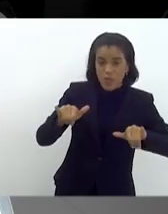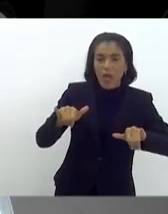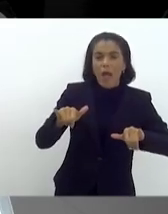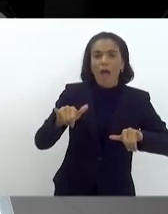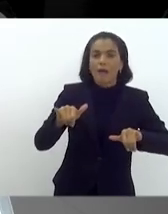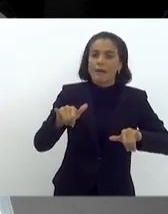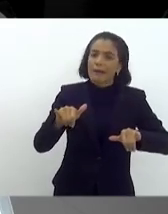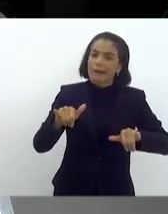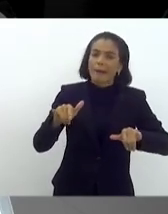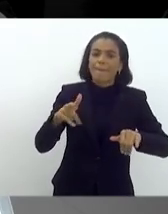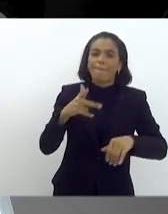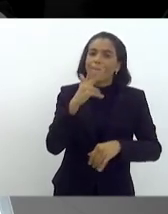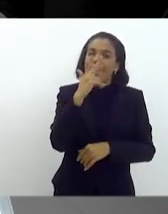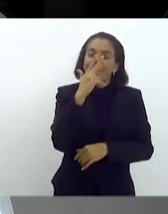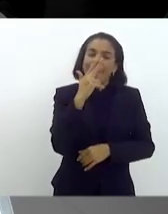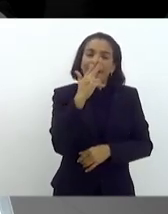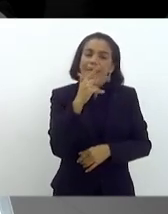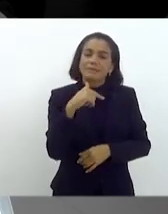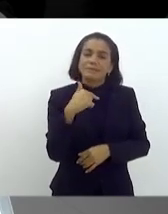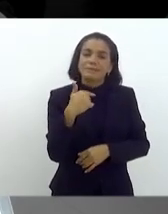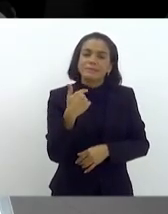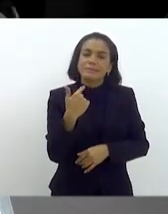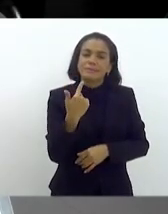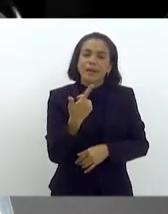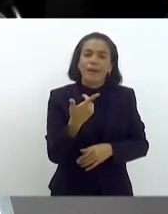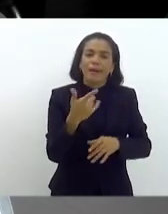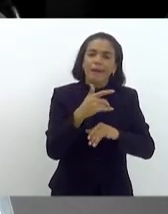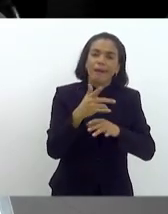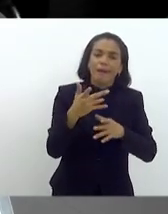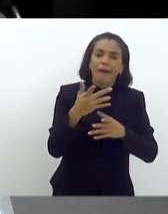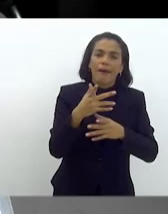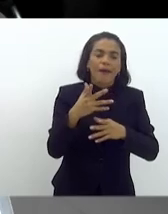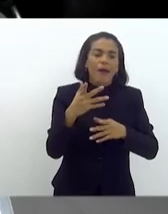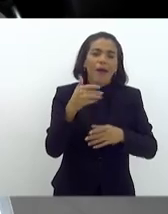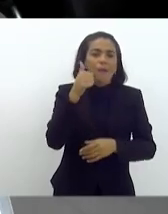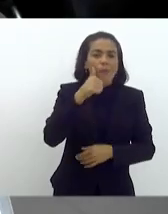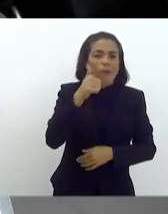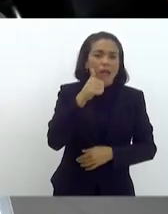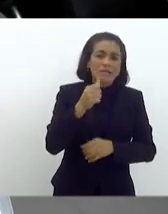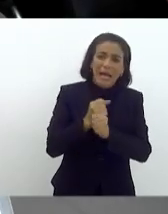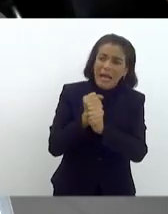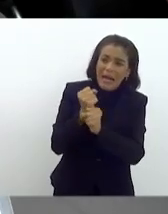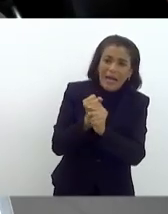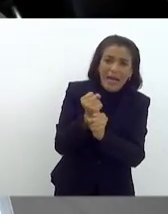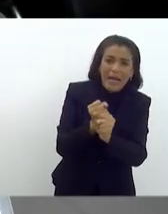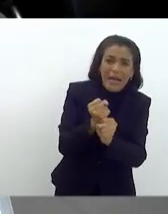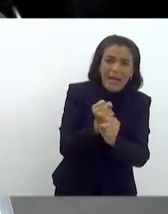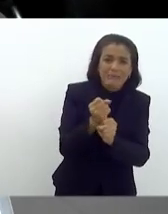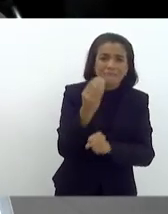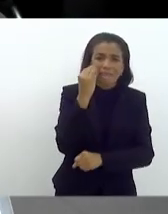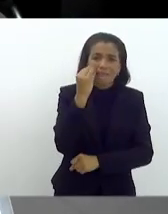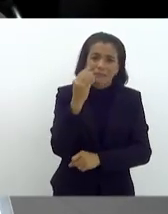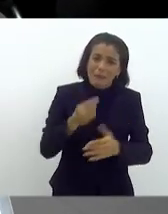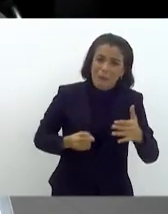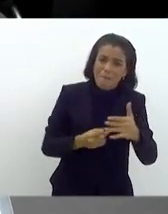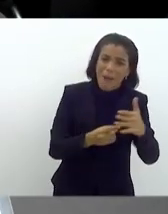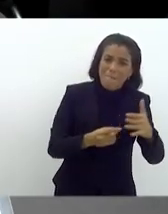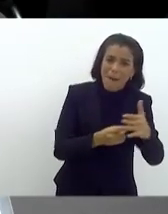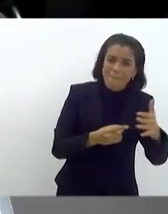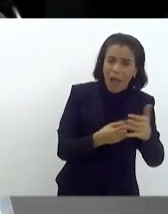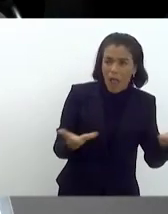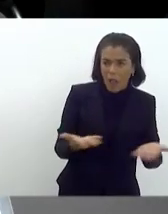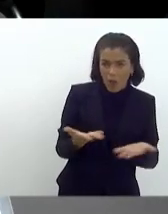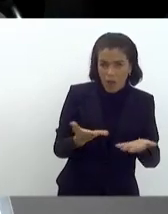acaba Por enfraquecer Toda Uma enfrentamento que vem de anos né então eu não posso pelo